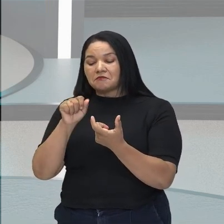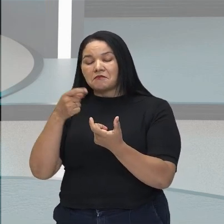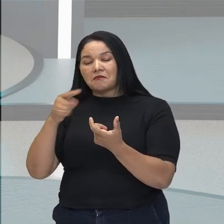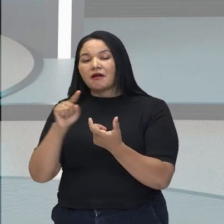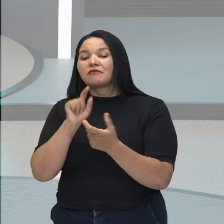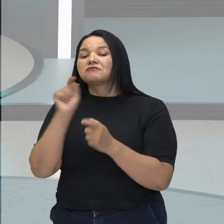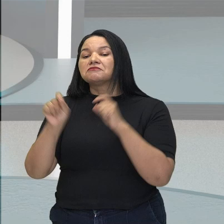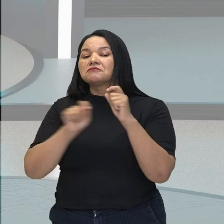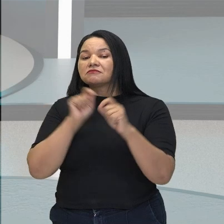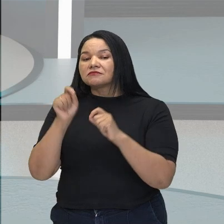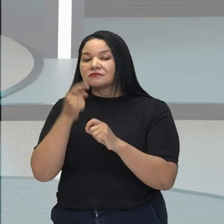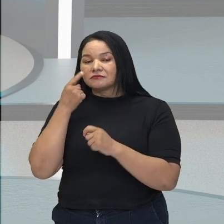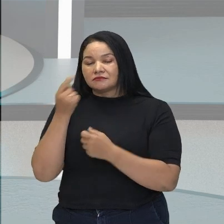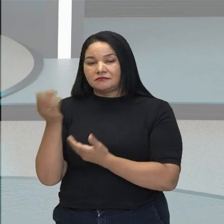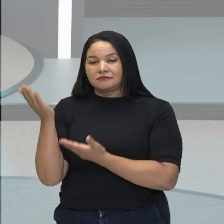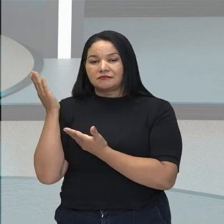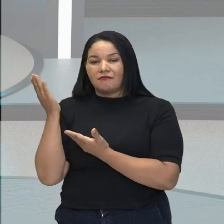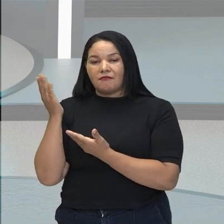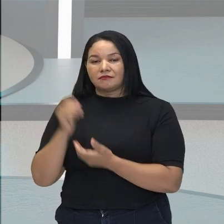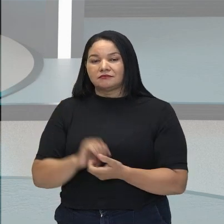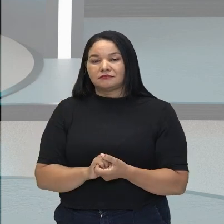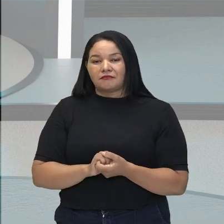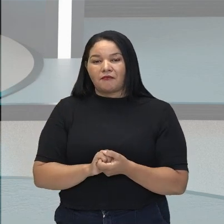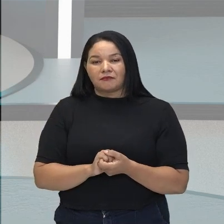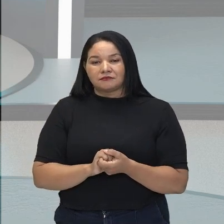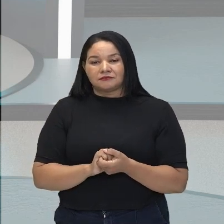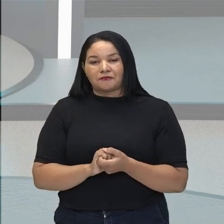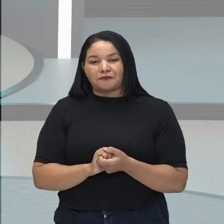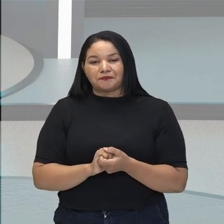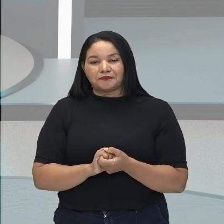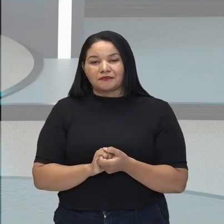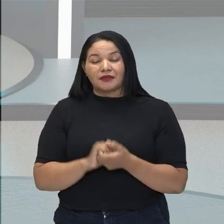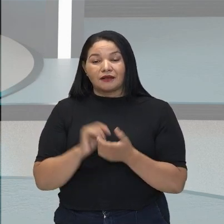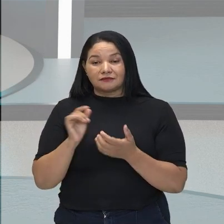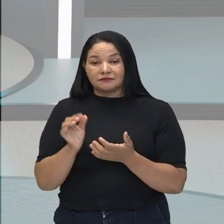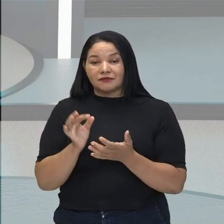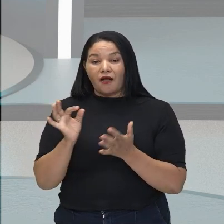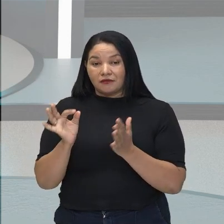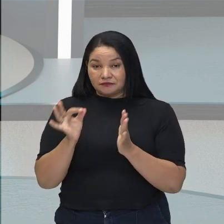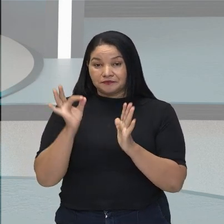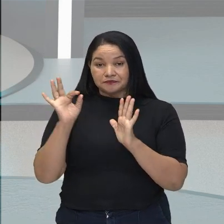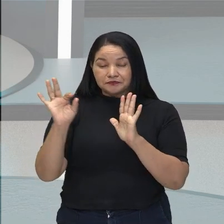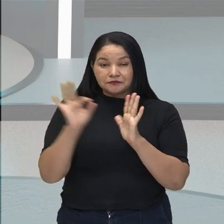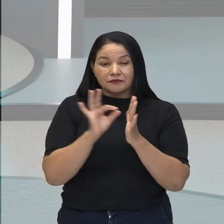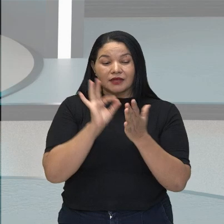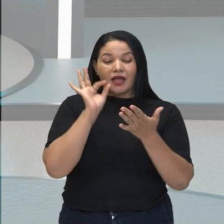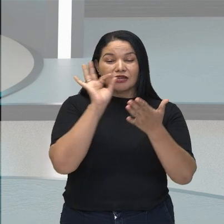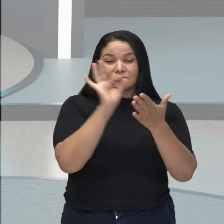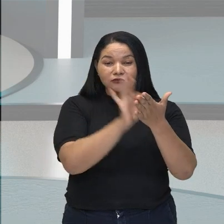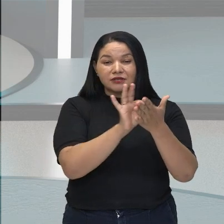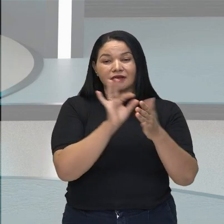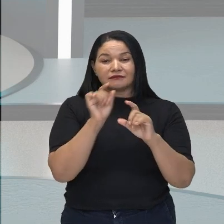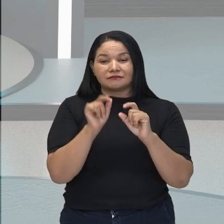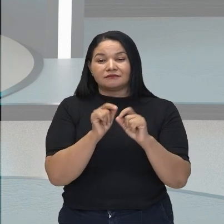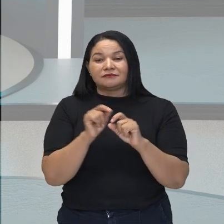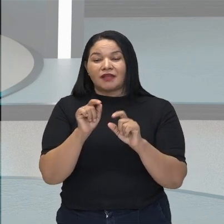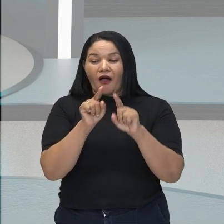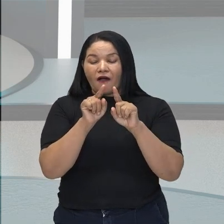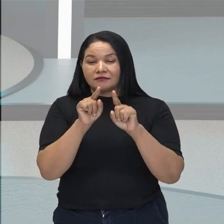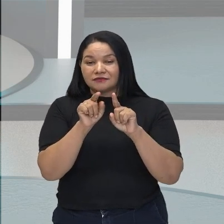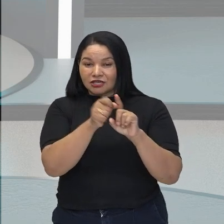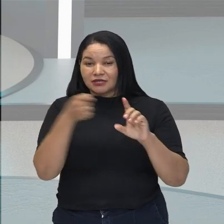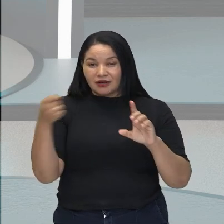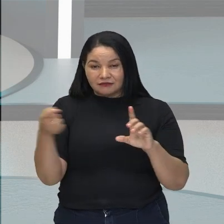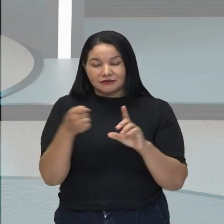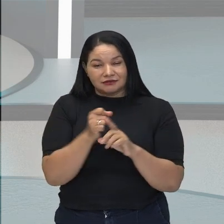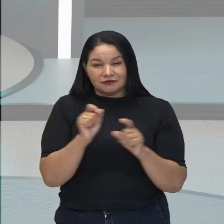fica. O imã na geladeira guarda lembranças e notas coloridas, tornando-se um cantinho de